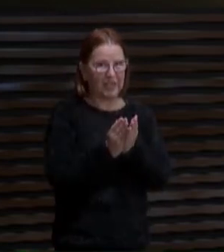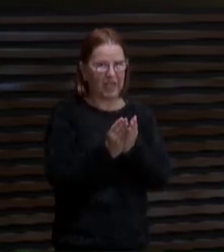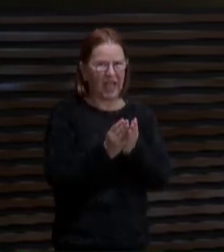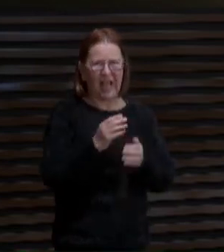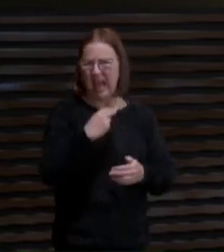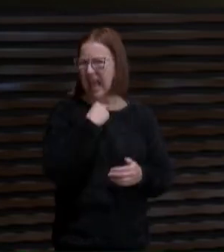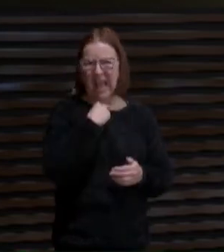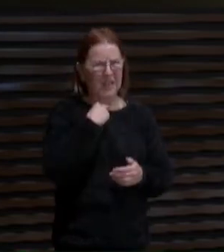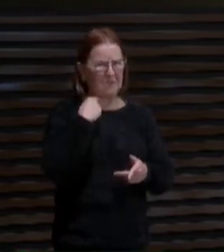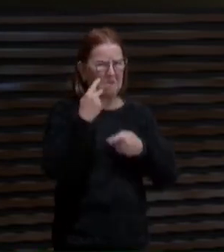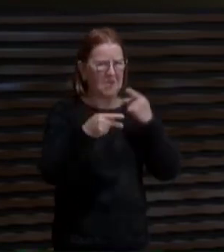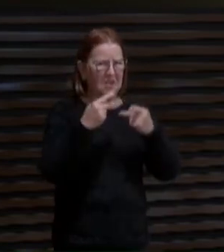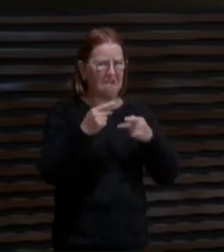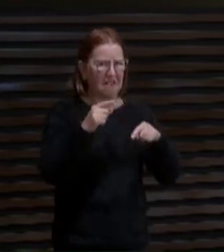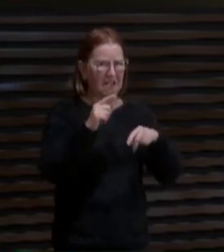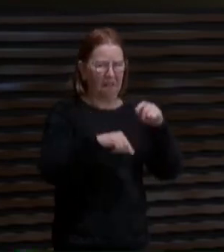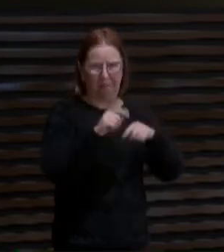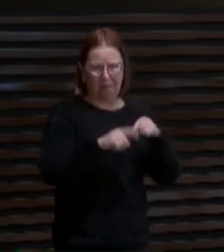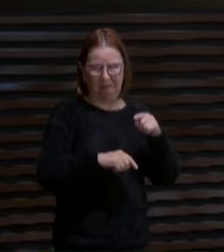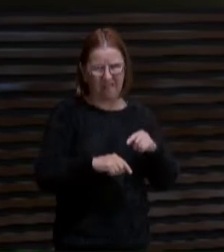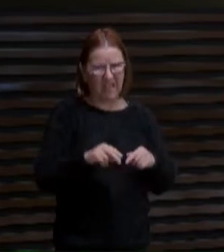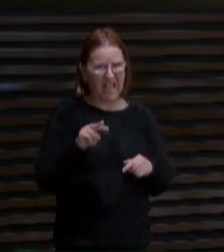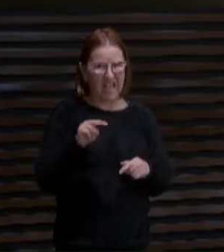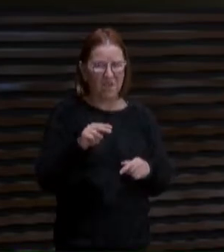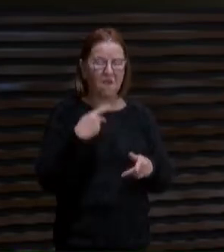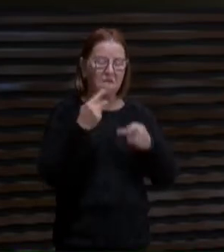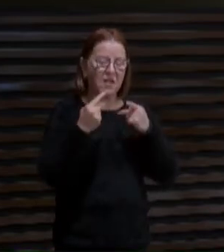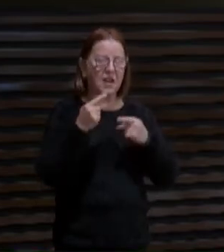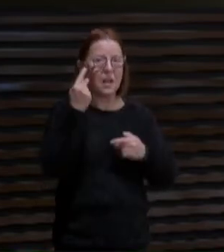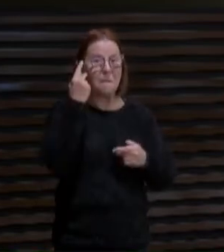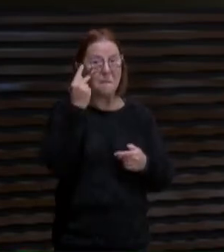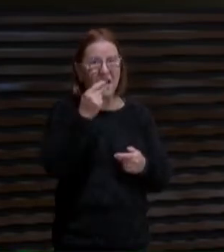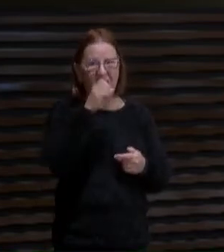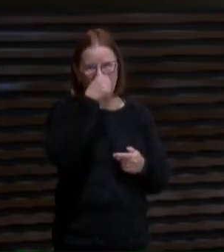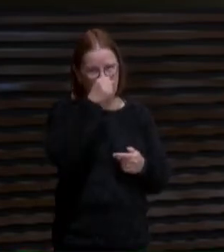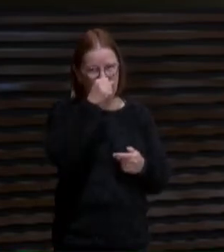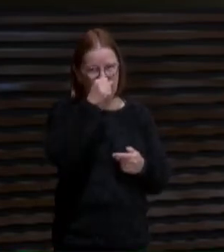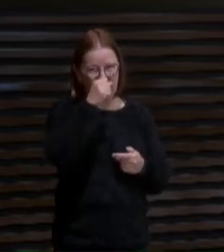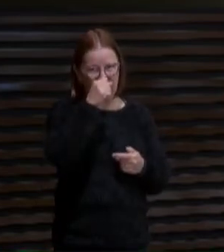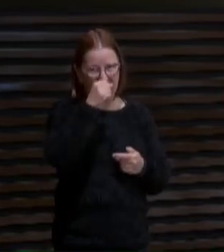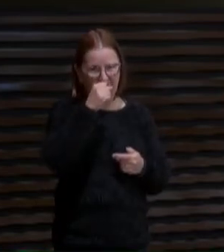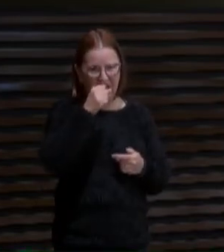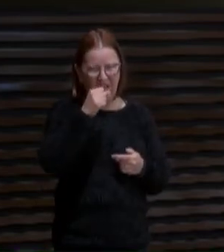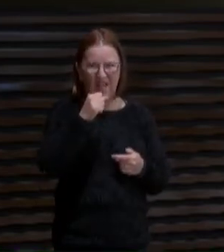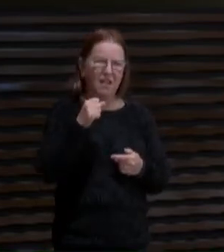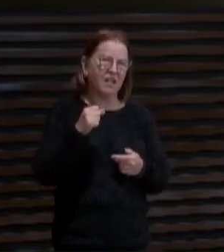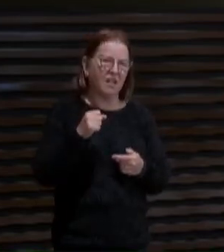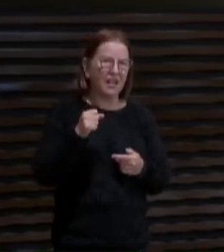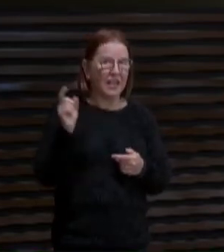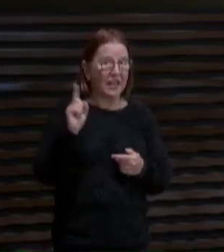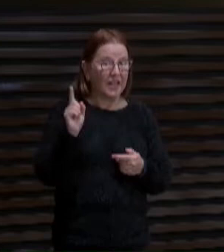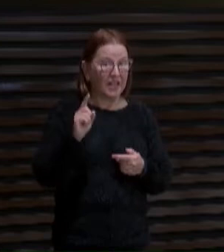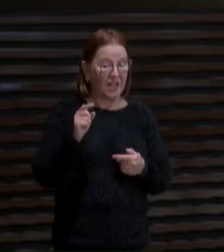natureza dele não é essa Então é isso precisa ficar bem batido a gente precisa